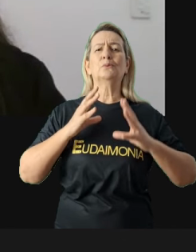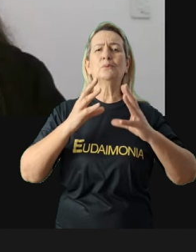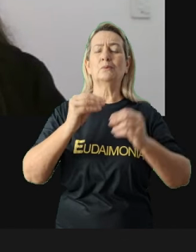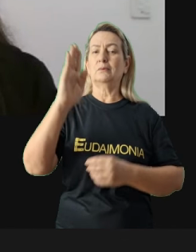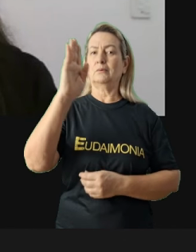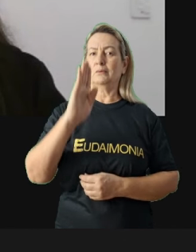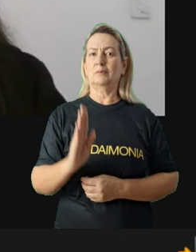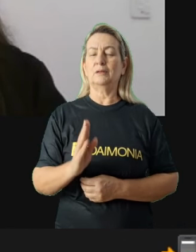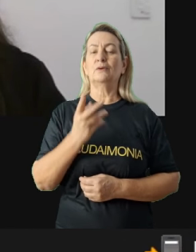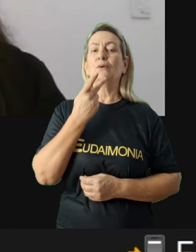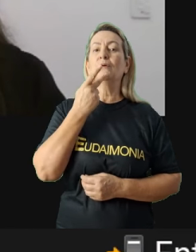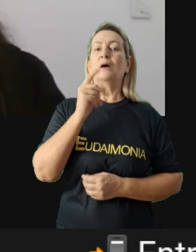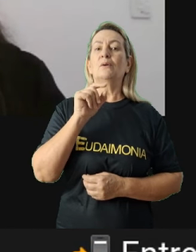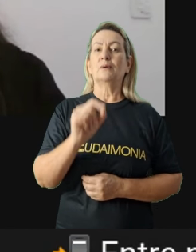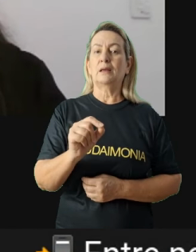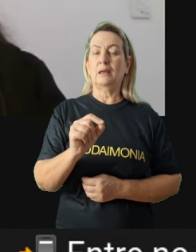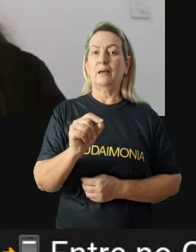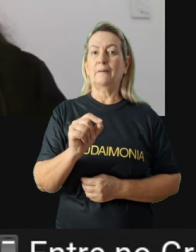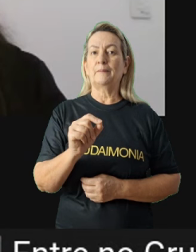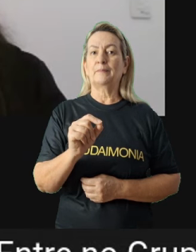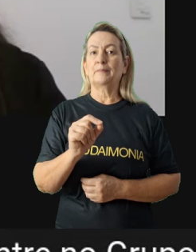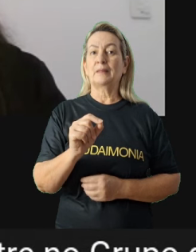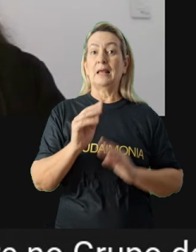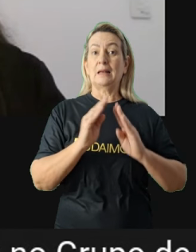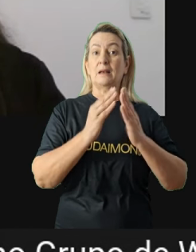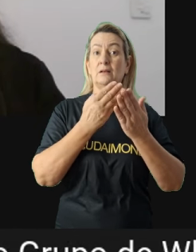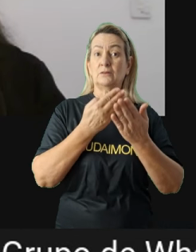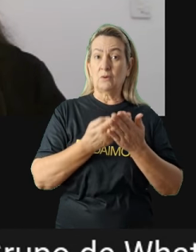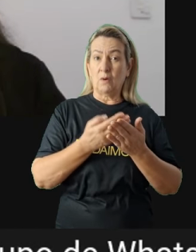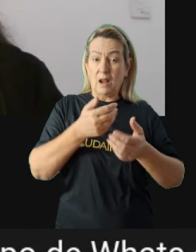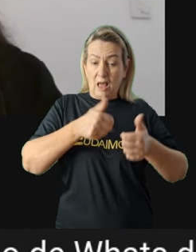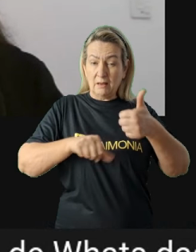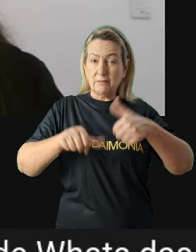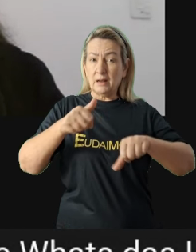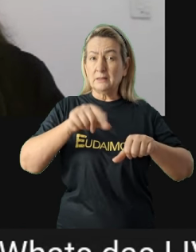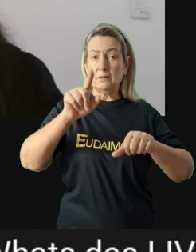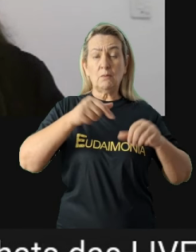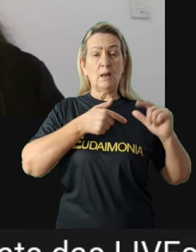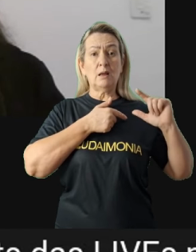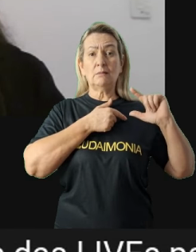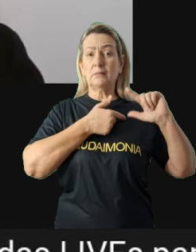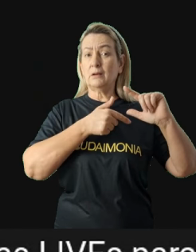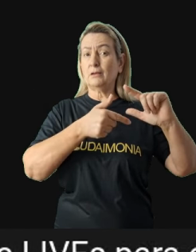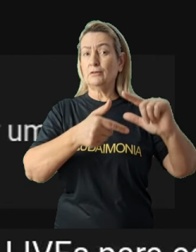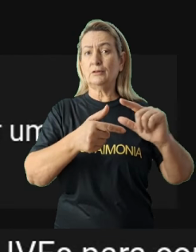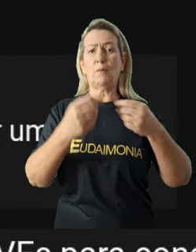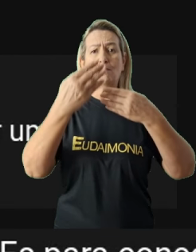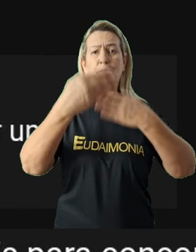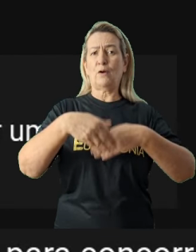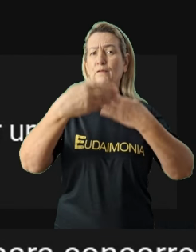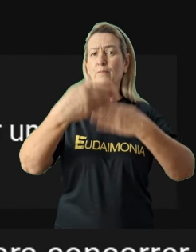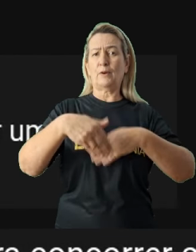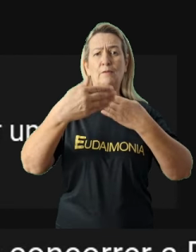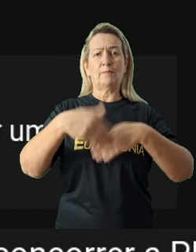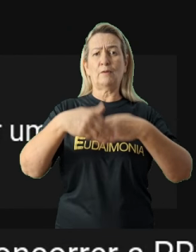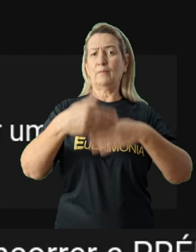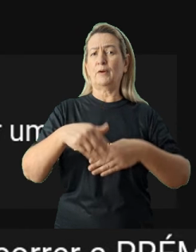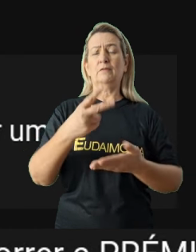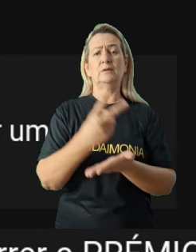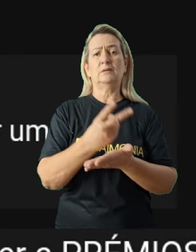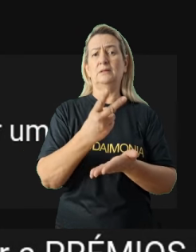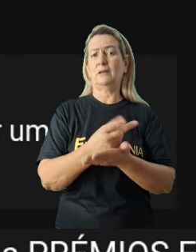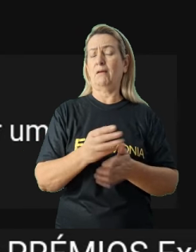E os alunos de todo o Brasil relatam que nas suas escolas os processos de avaliação são tradicionais,